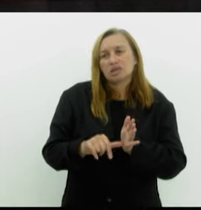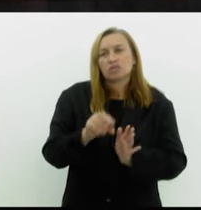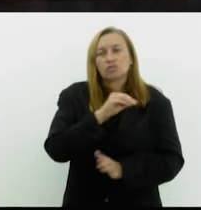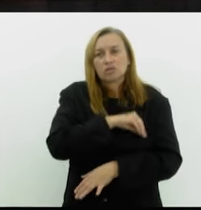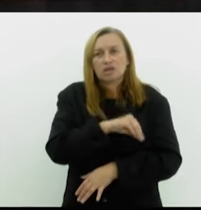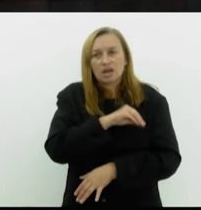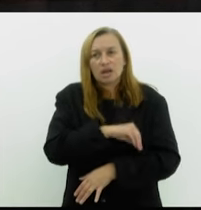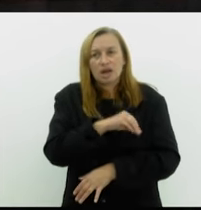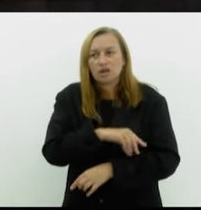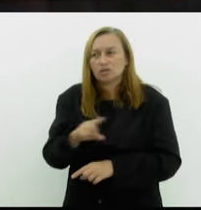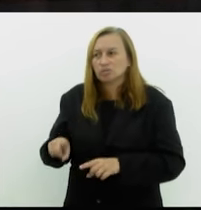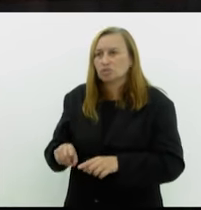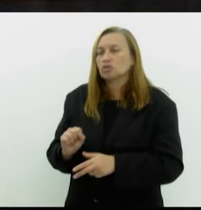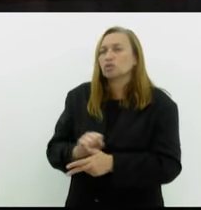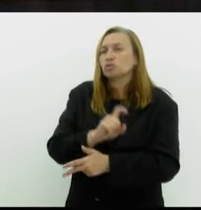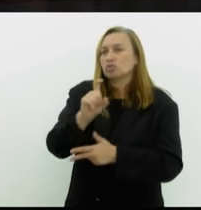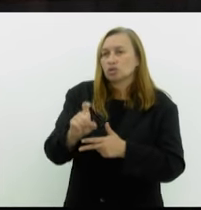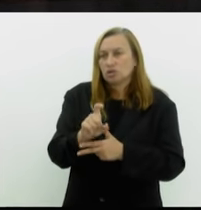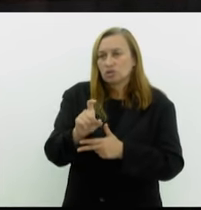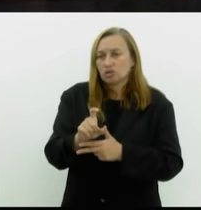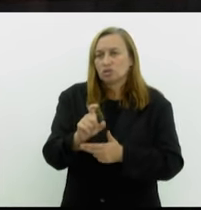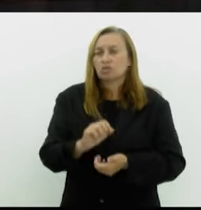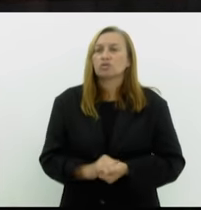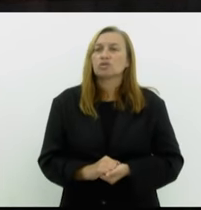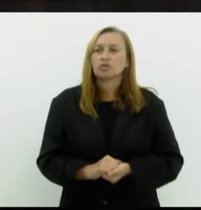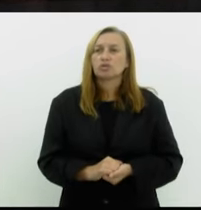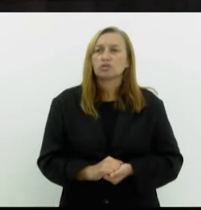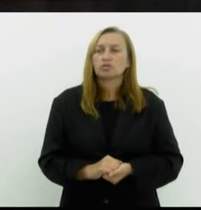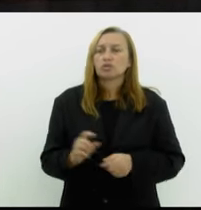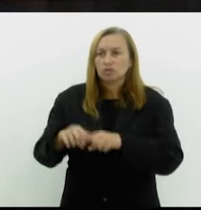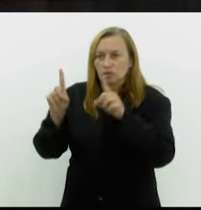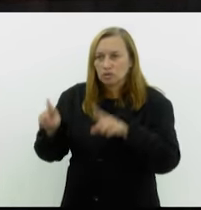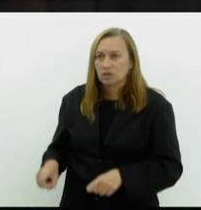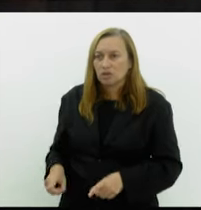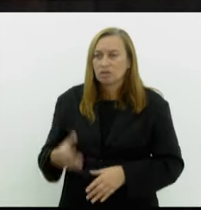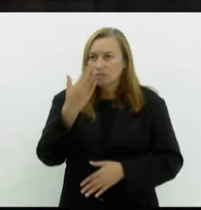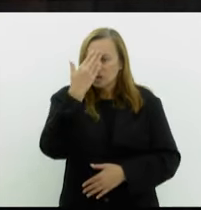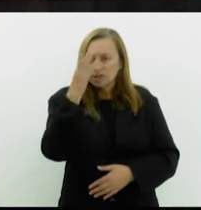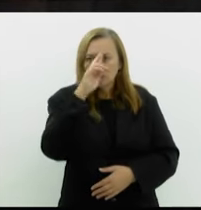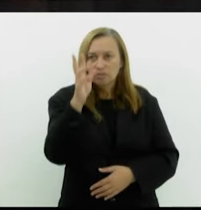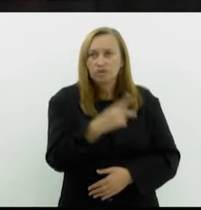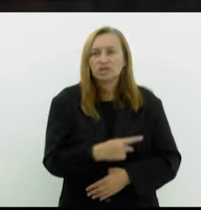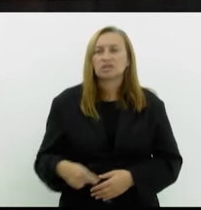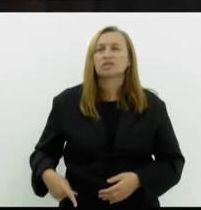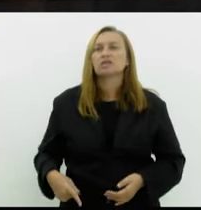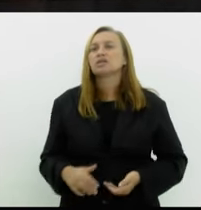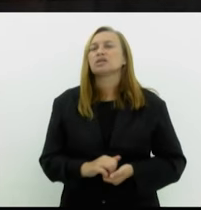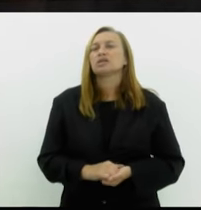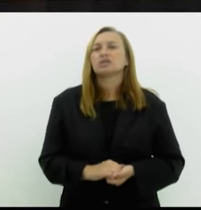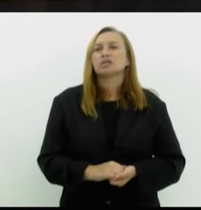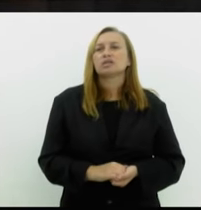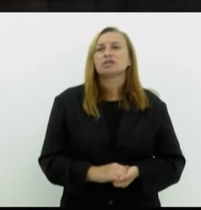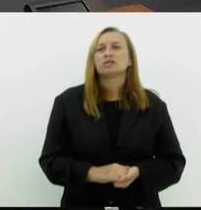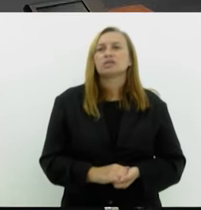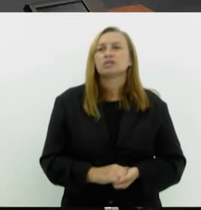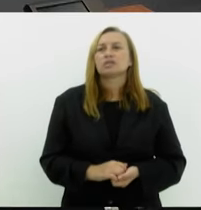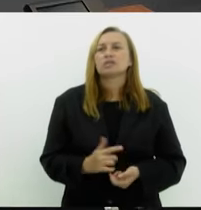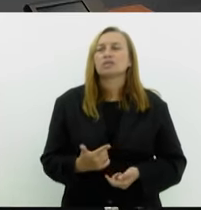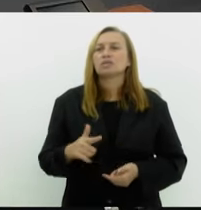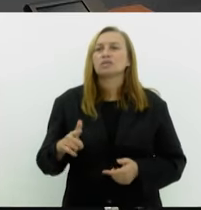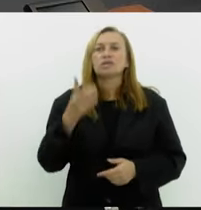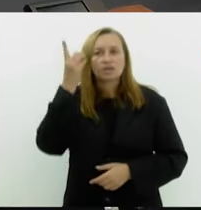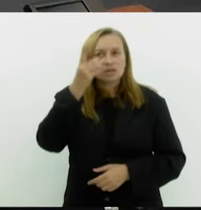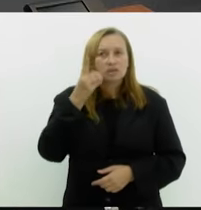Executivo, cujo Poder Executivo é devedor. Muito obrigado, senhor presidente. Próximo orador inscrito é a